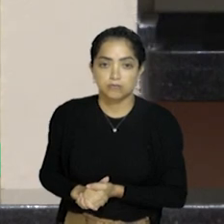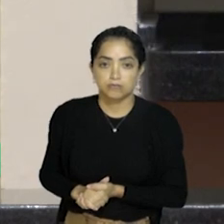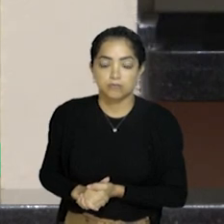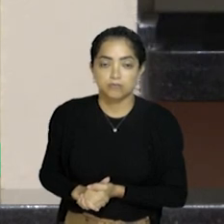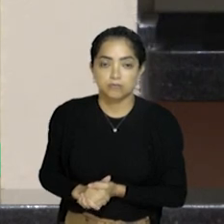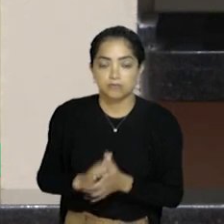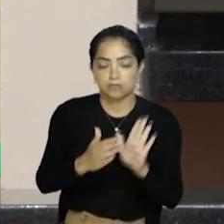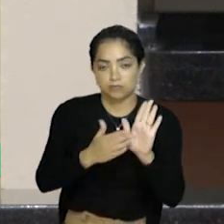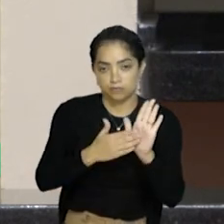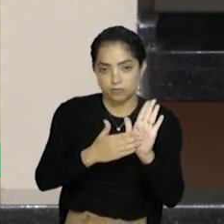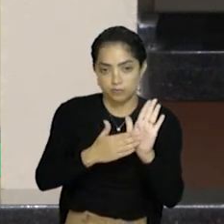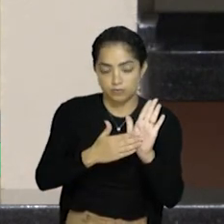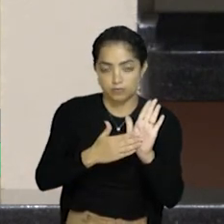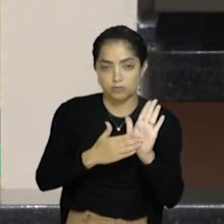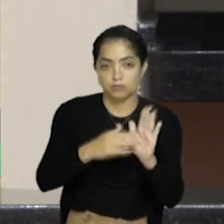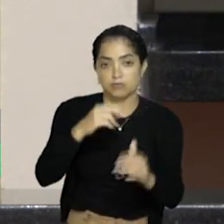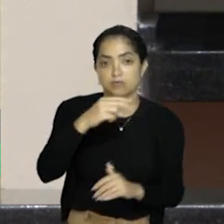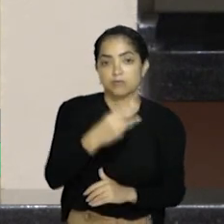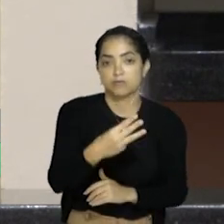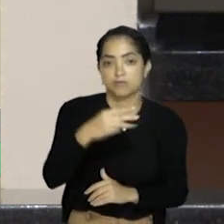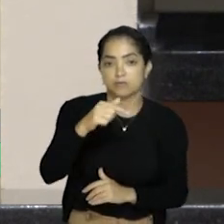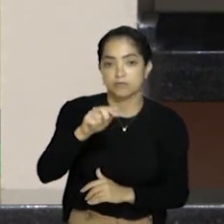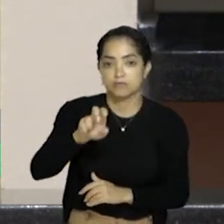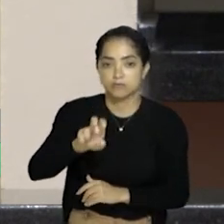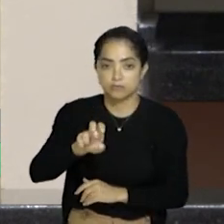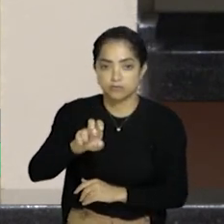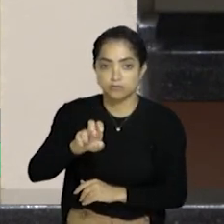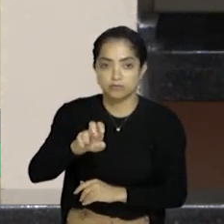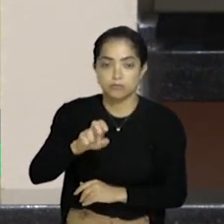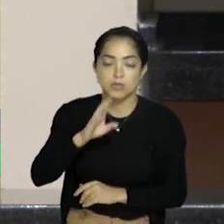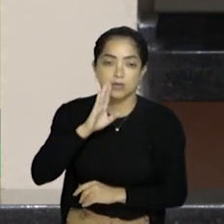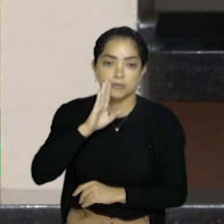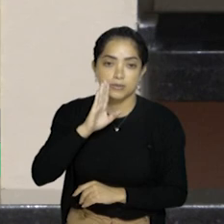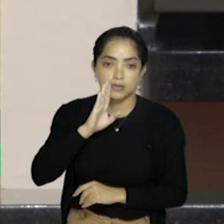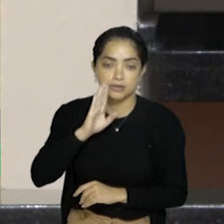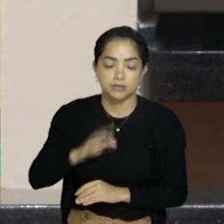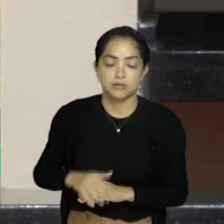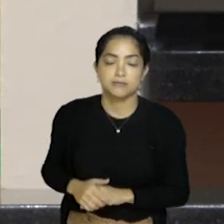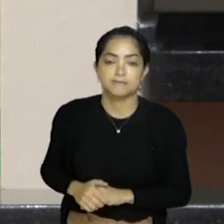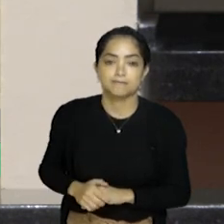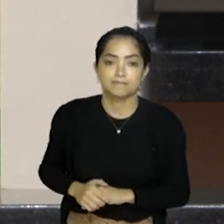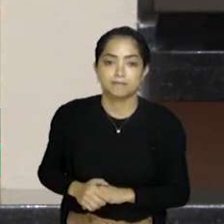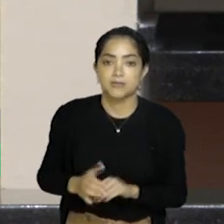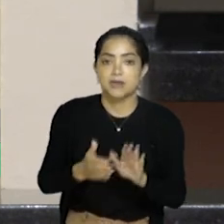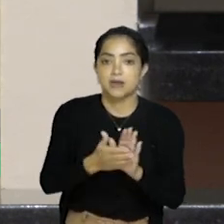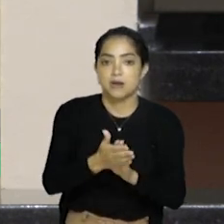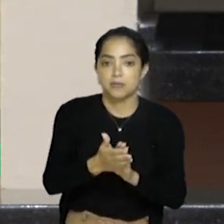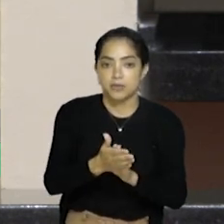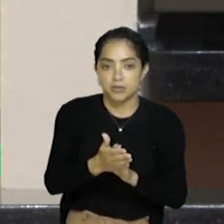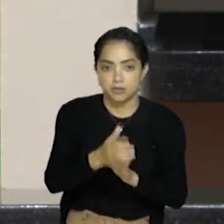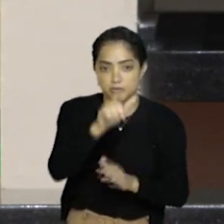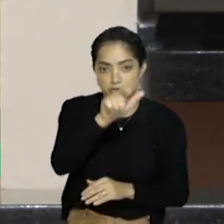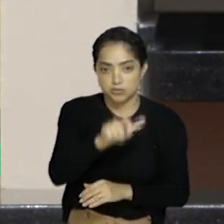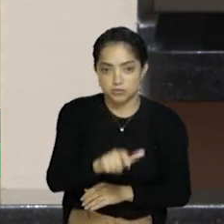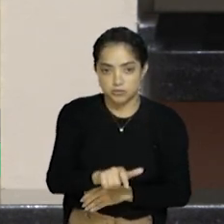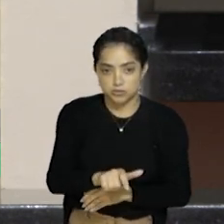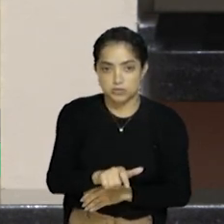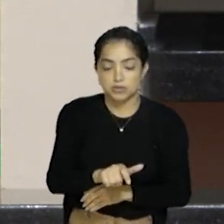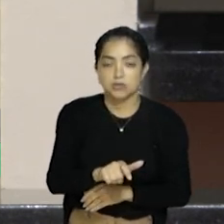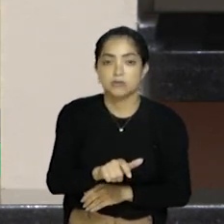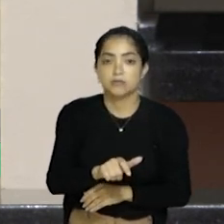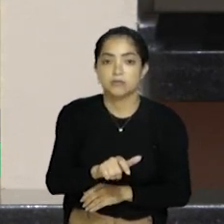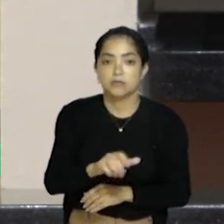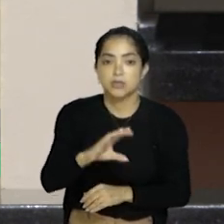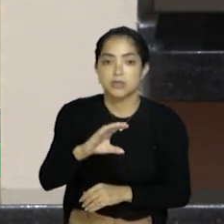proposição 375 Deputado Nilson Bernardes manifestando aplauso saiu da empresa